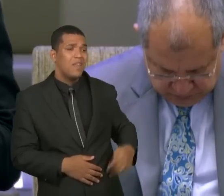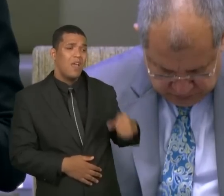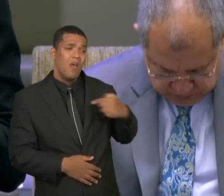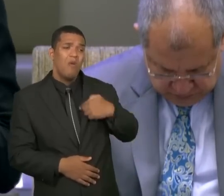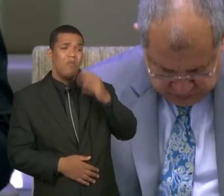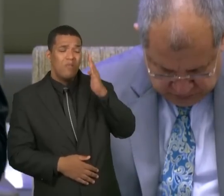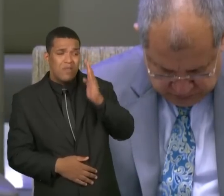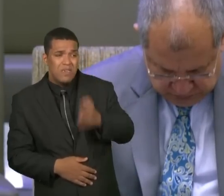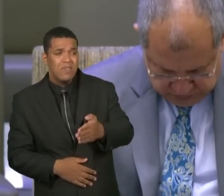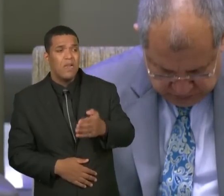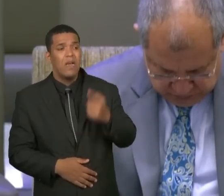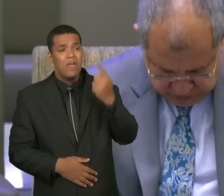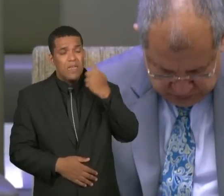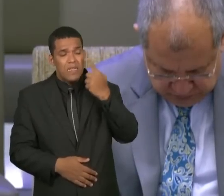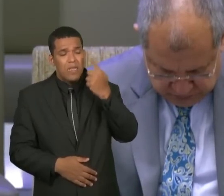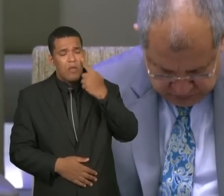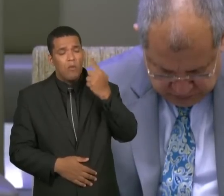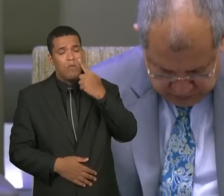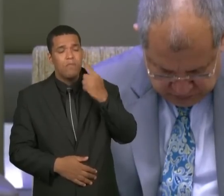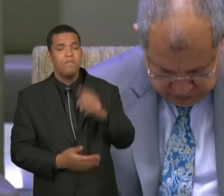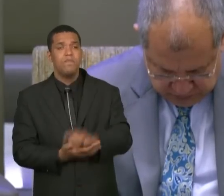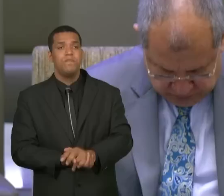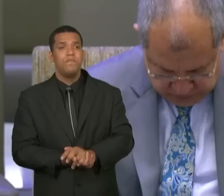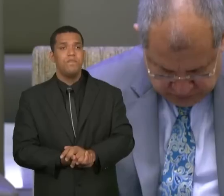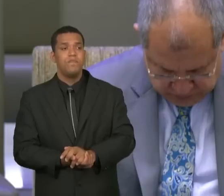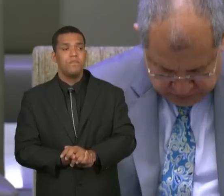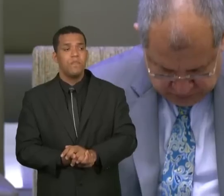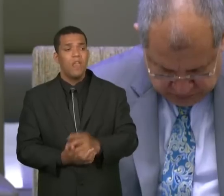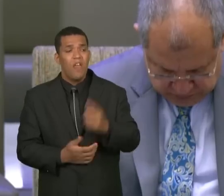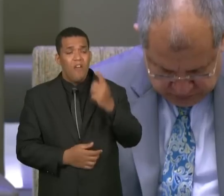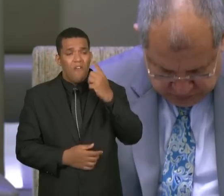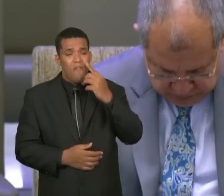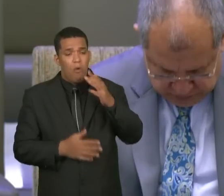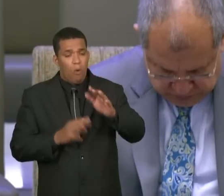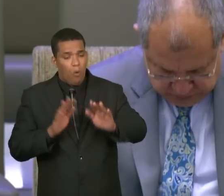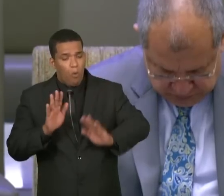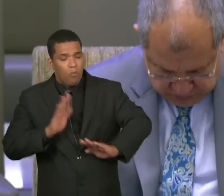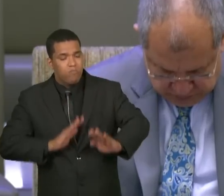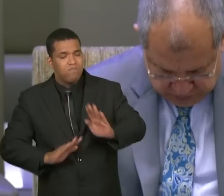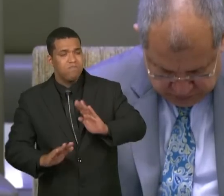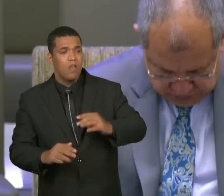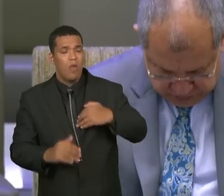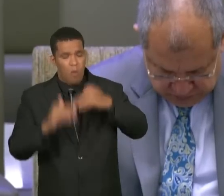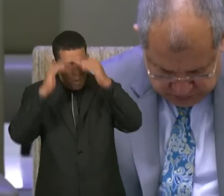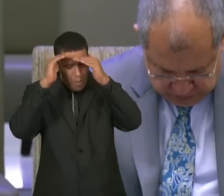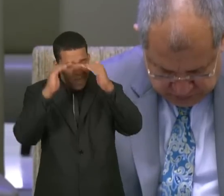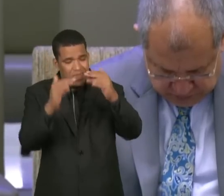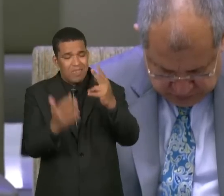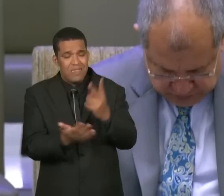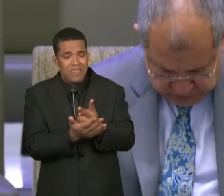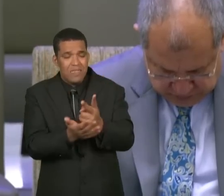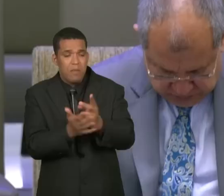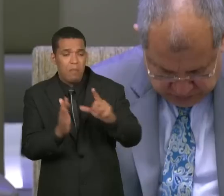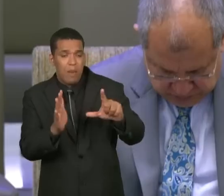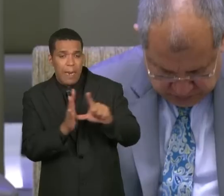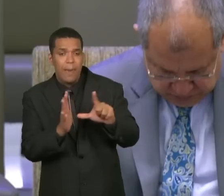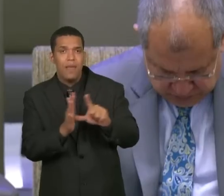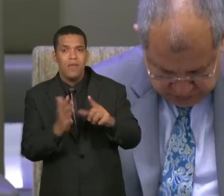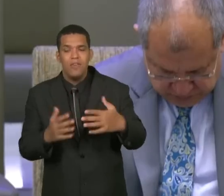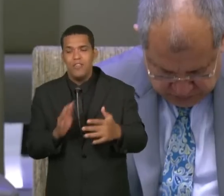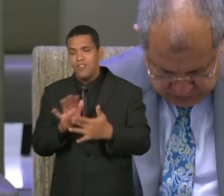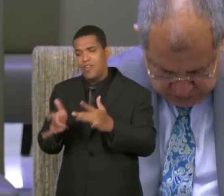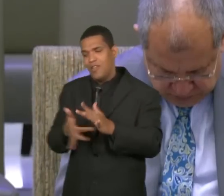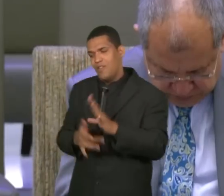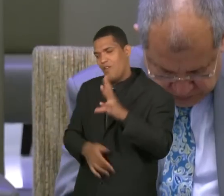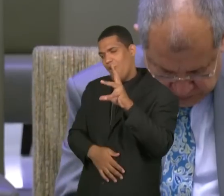tem observado desde a minha juventude e Jesus olhando para ele com amor disse